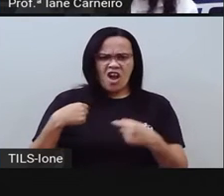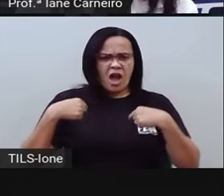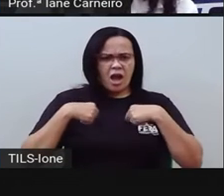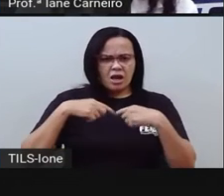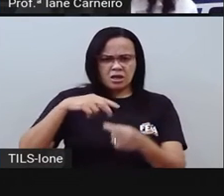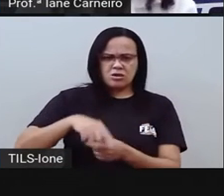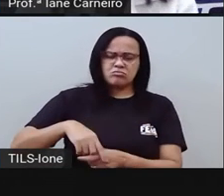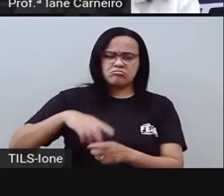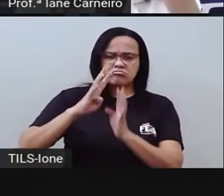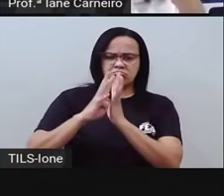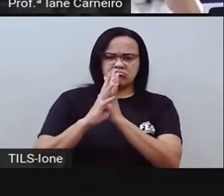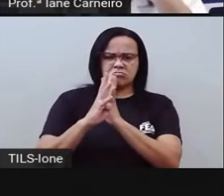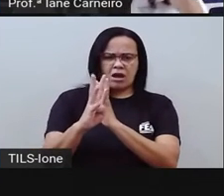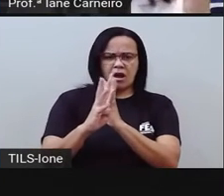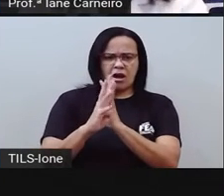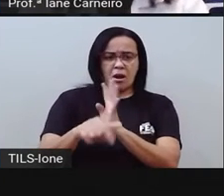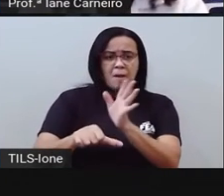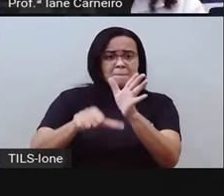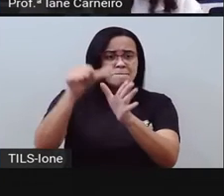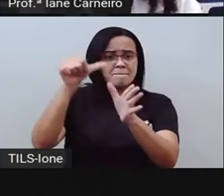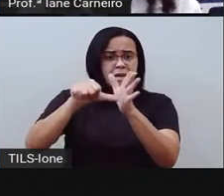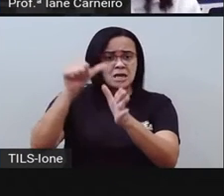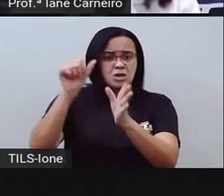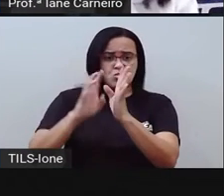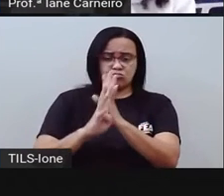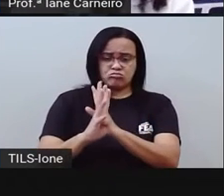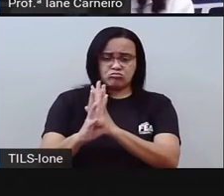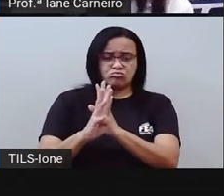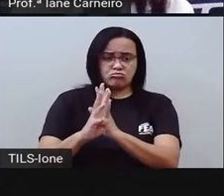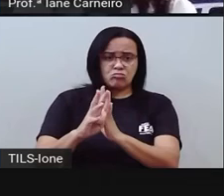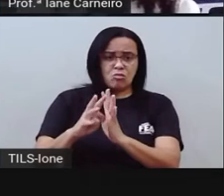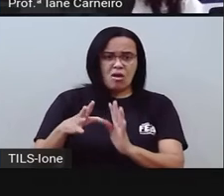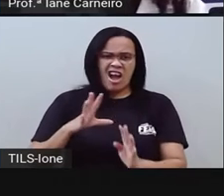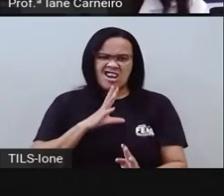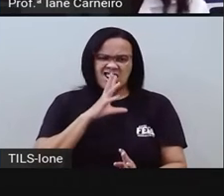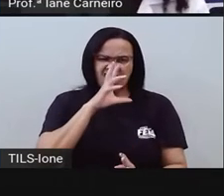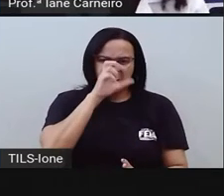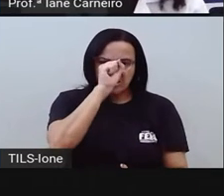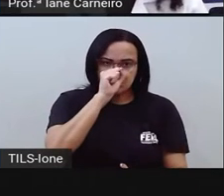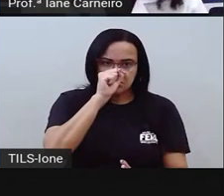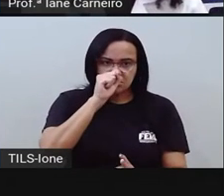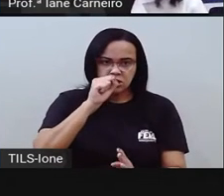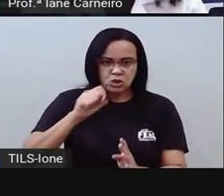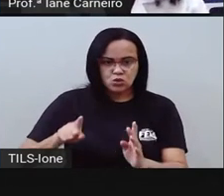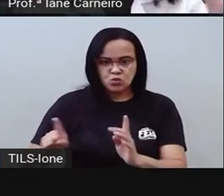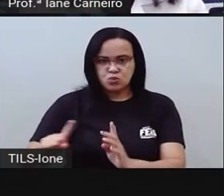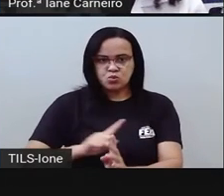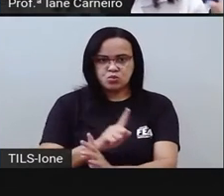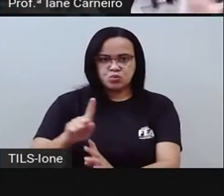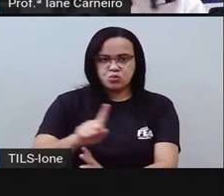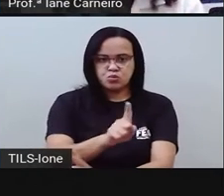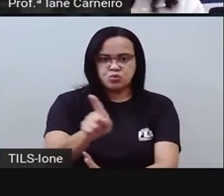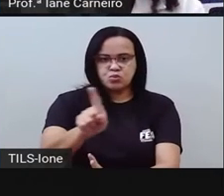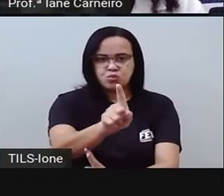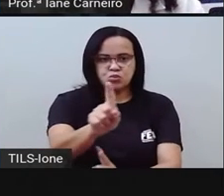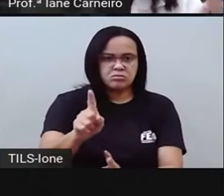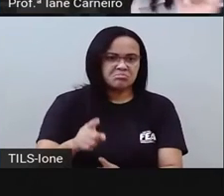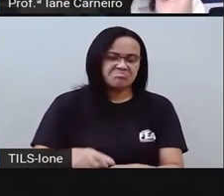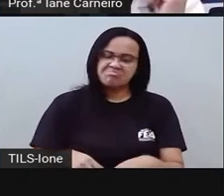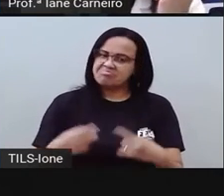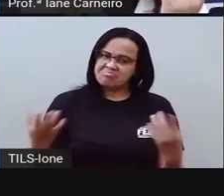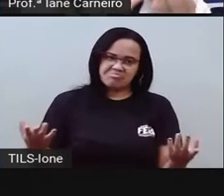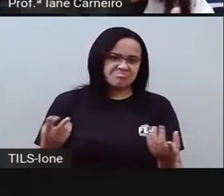Então, cada um, né? Todo mundo tem que respeitar a sua vez de chegada, né? Para que todo